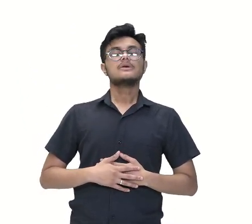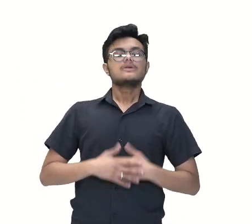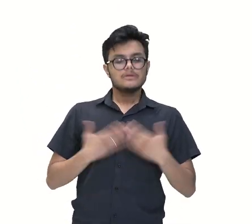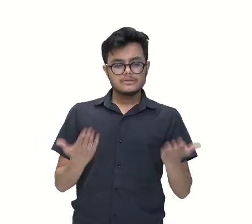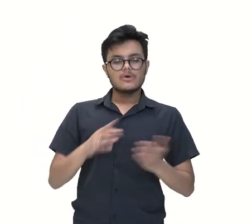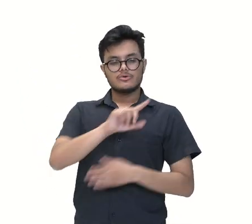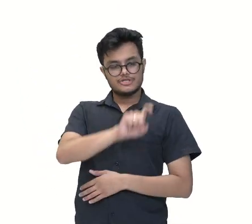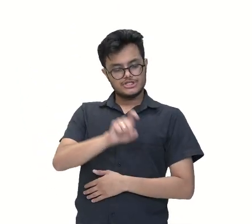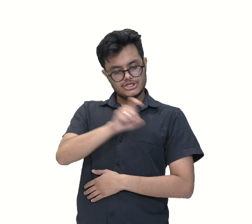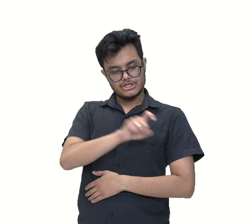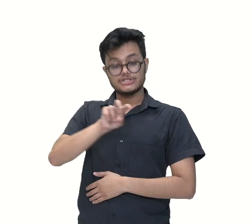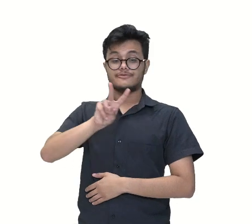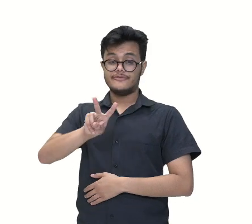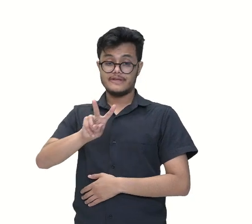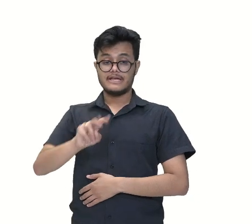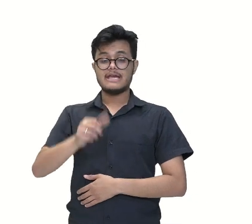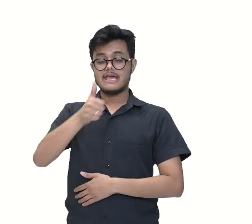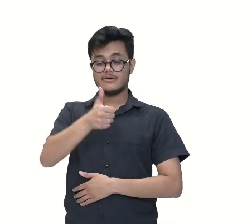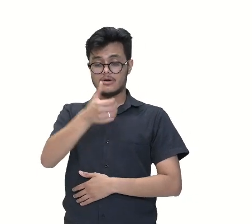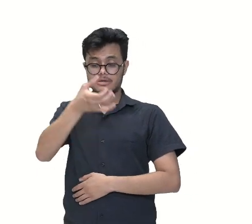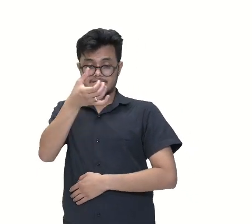Continuando aí, o valor